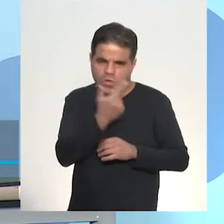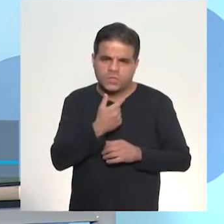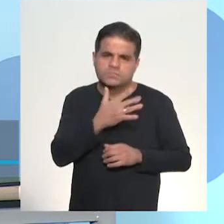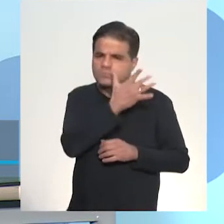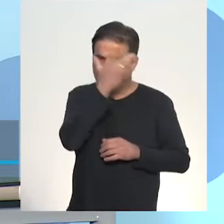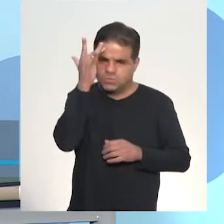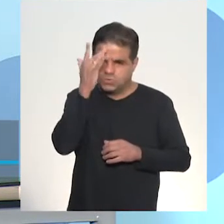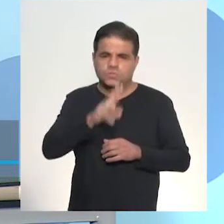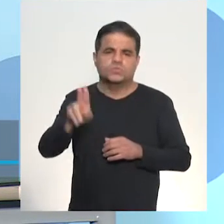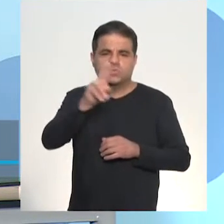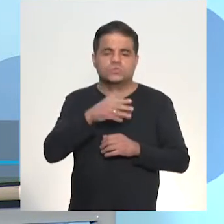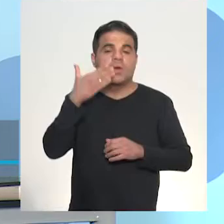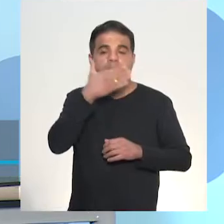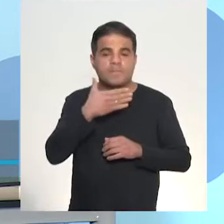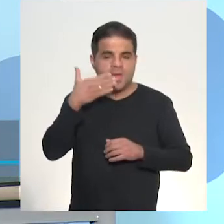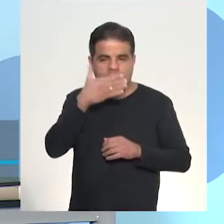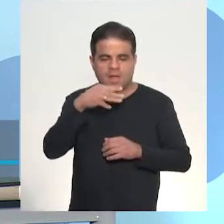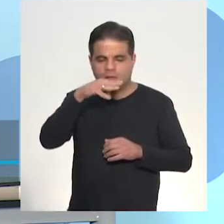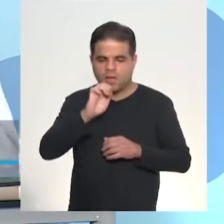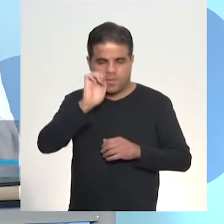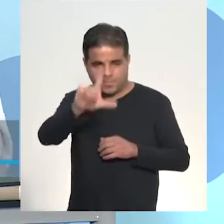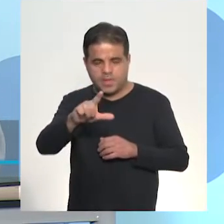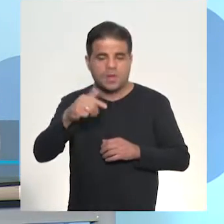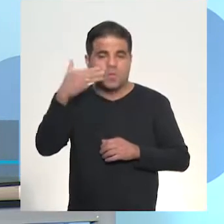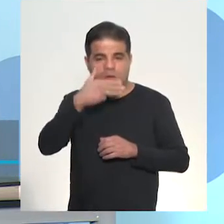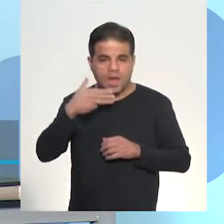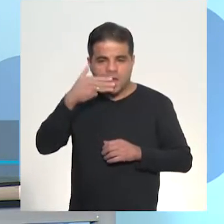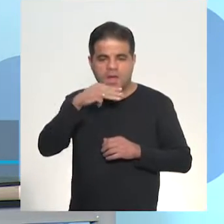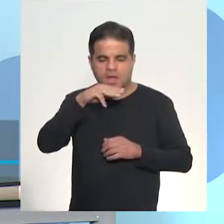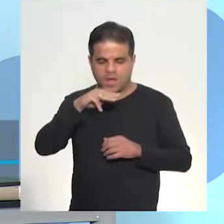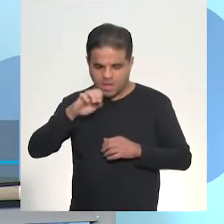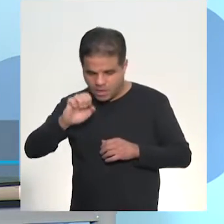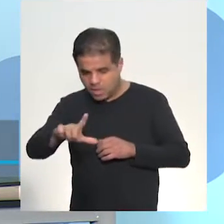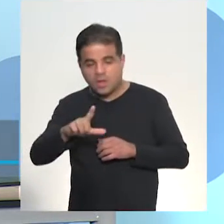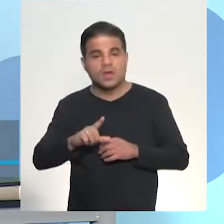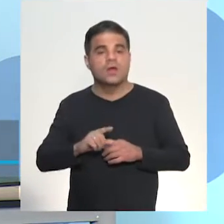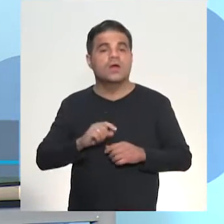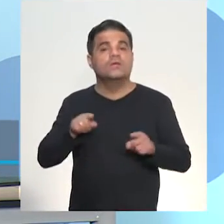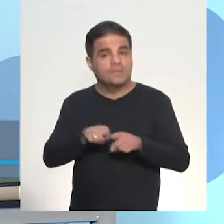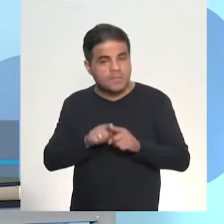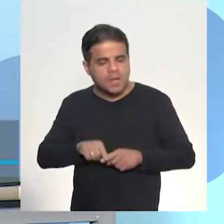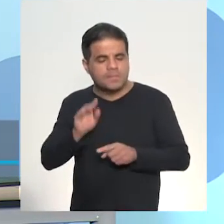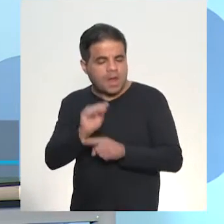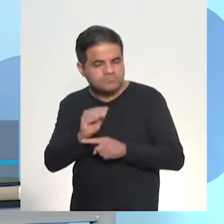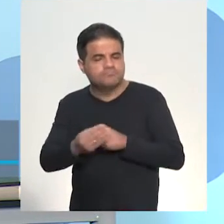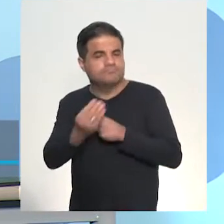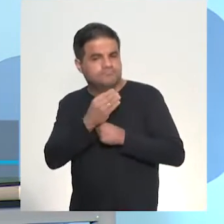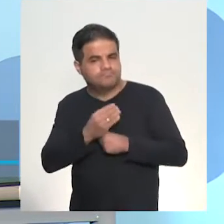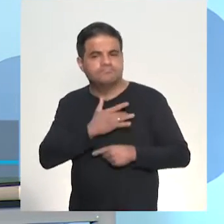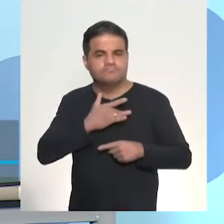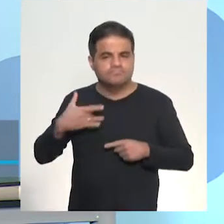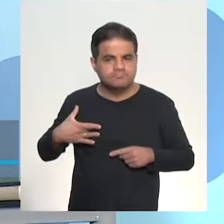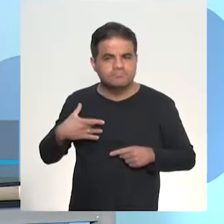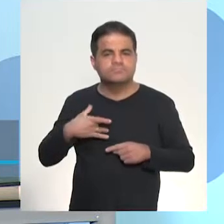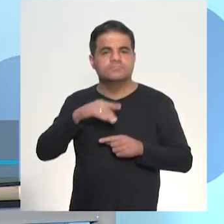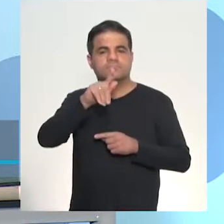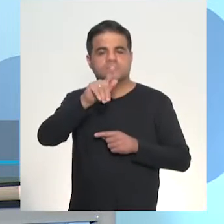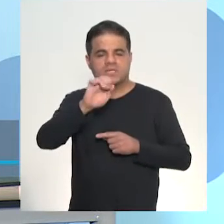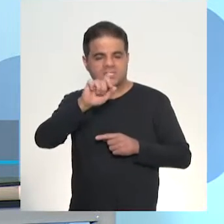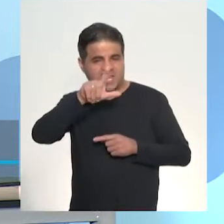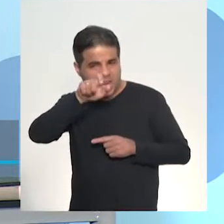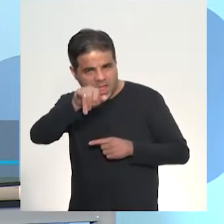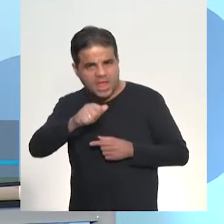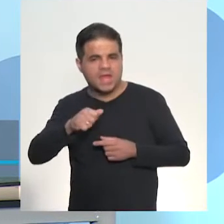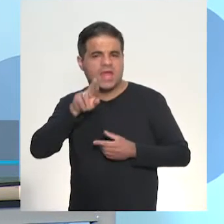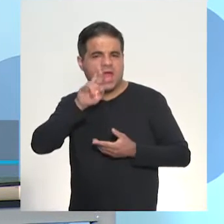gente utiliza, que é o mel, né, que, inclusive para fins medicinais, né, tem a geleia real